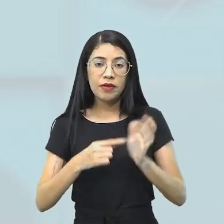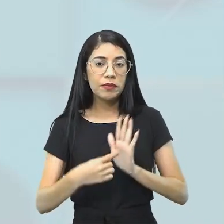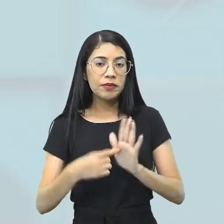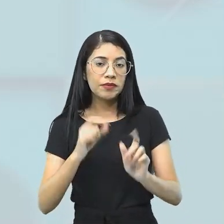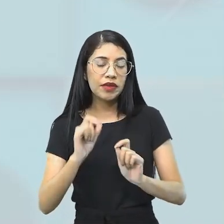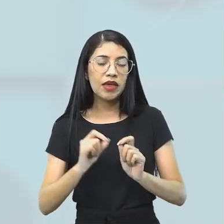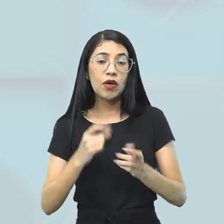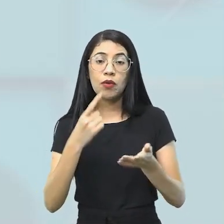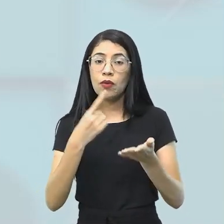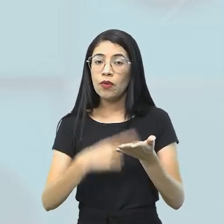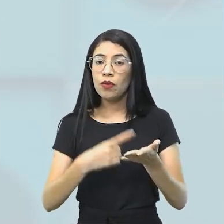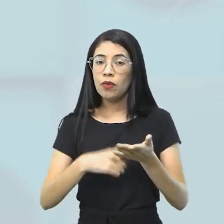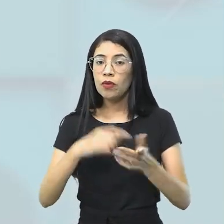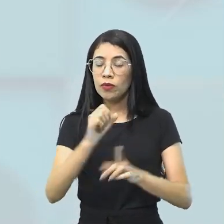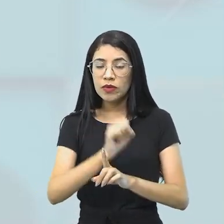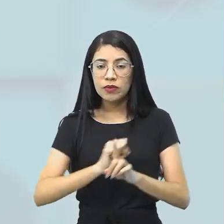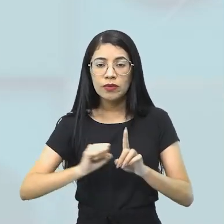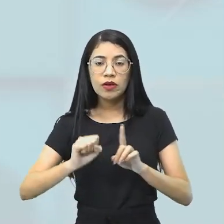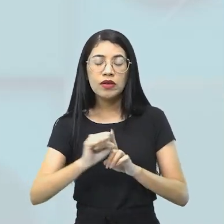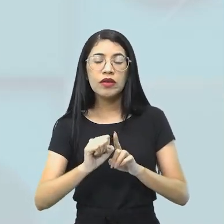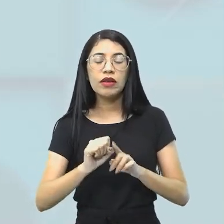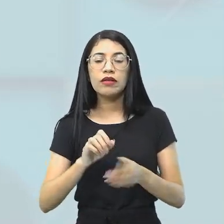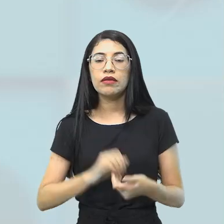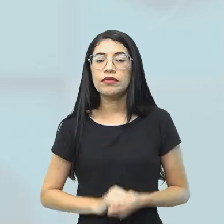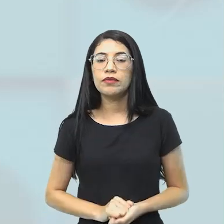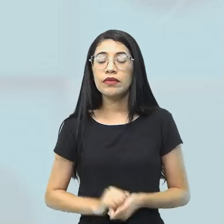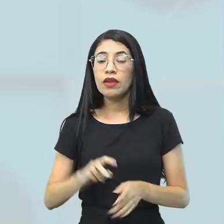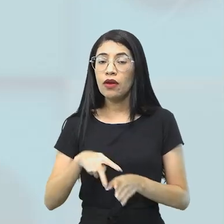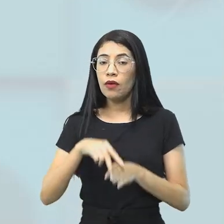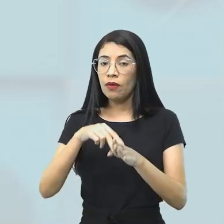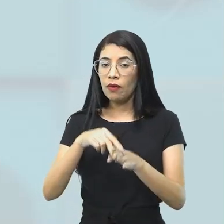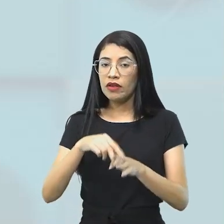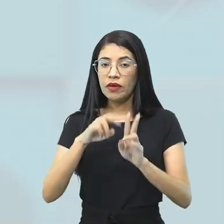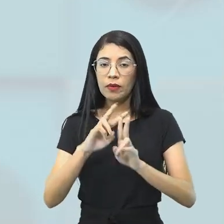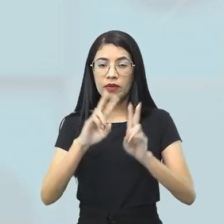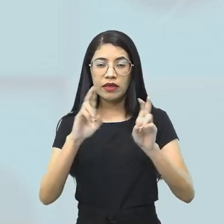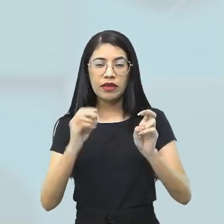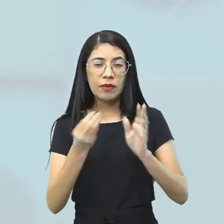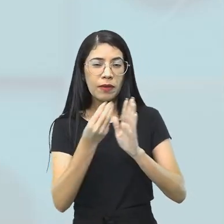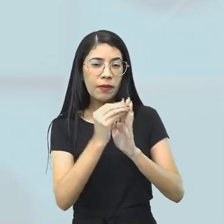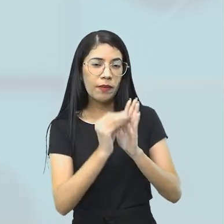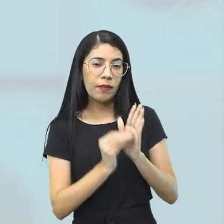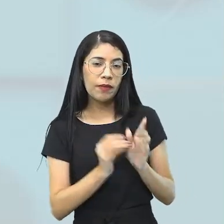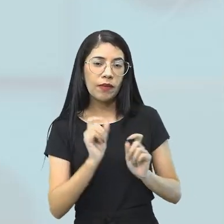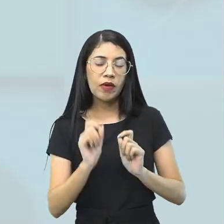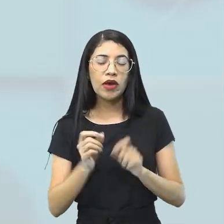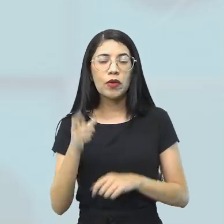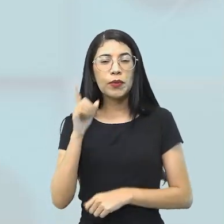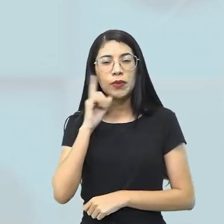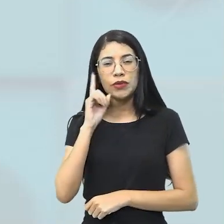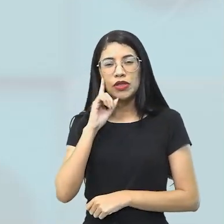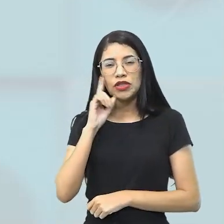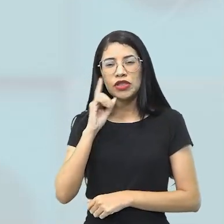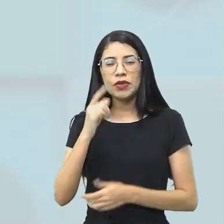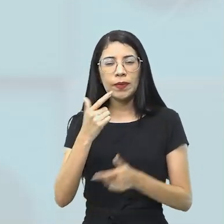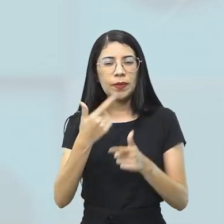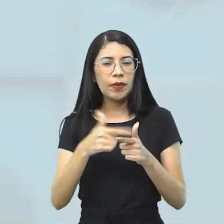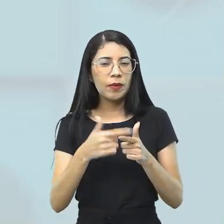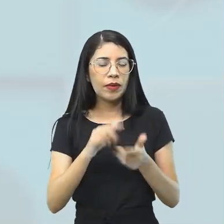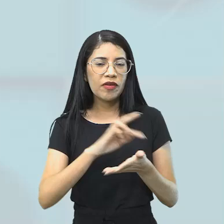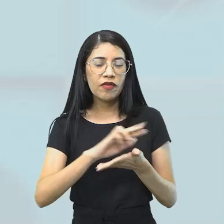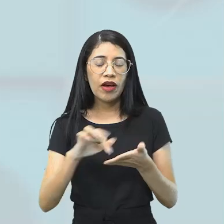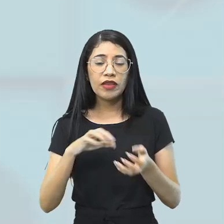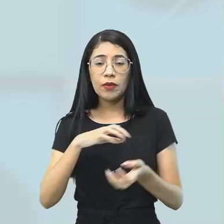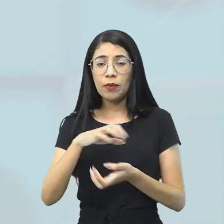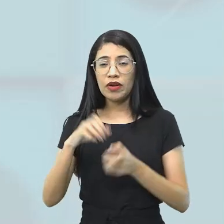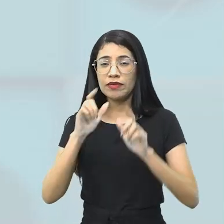compromisso social, né? O cordel, por ele tratar dessas coisas do dia a dia, ele traz esse protesto, então